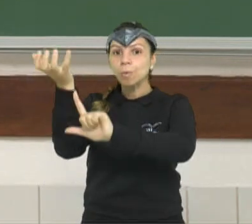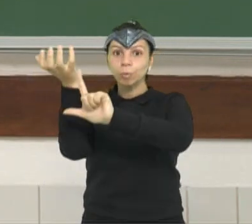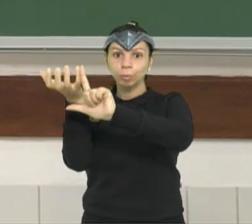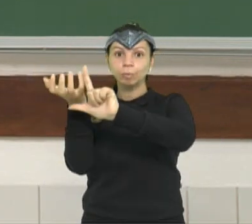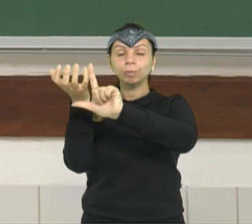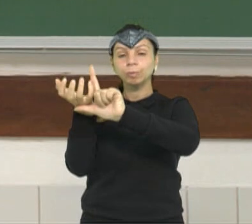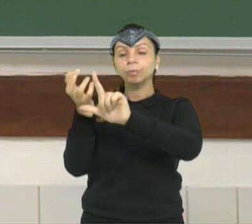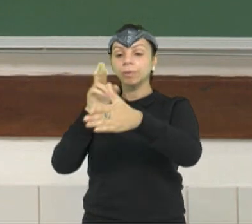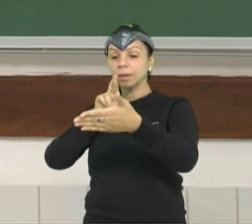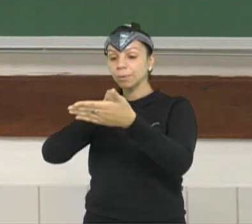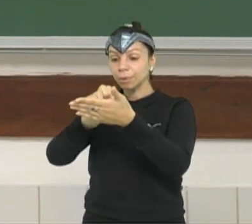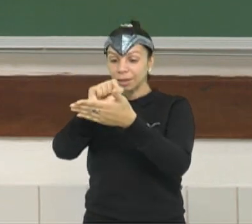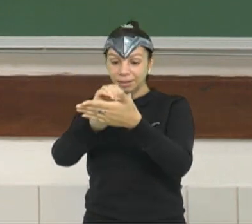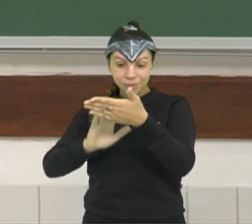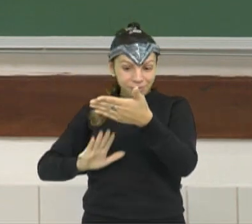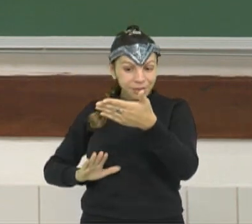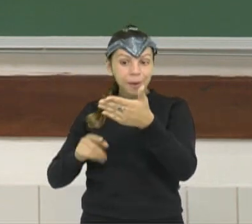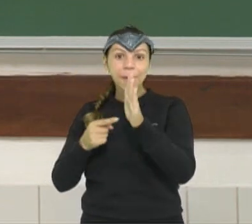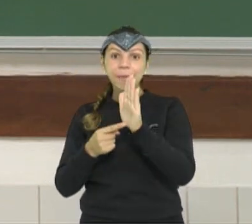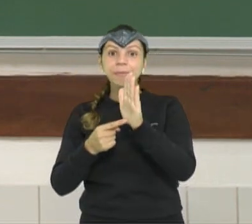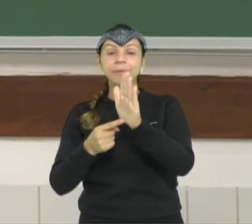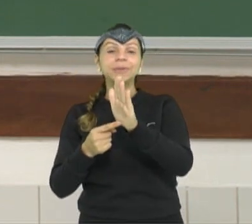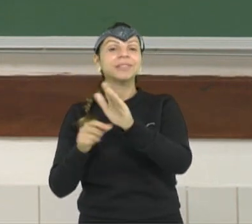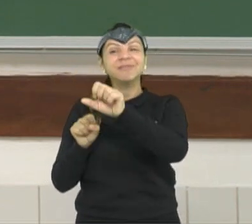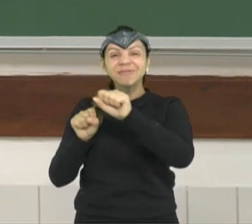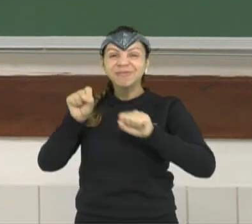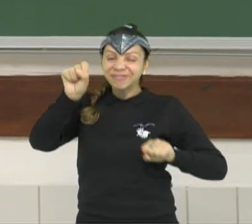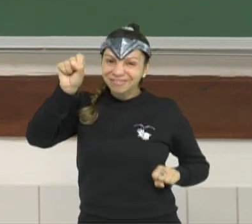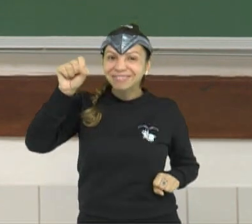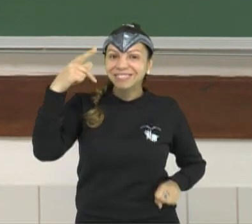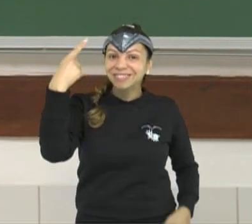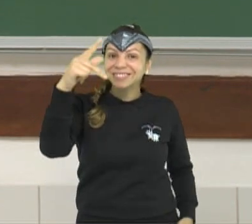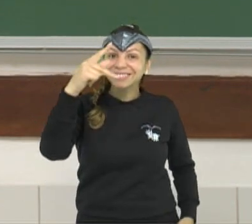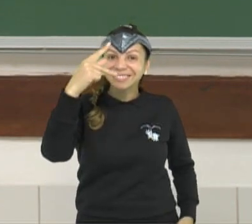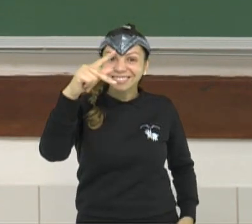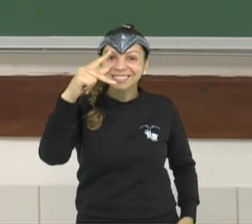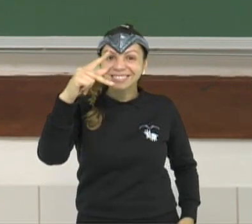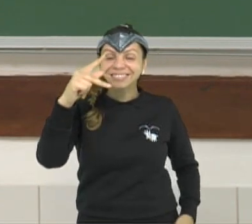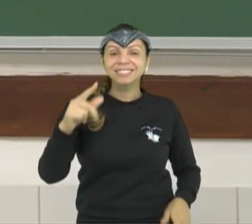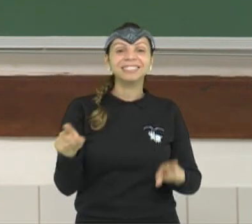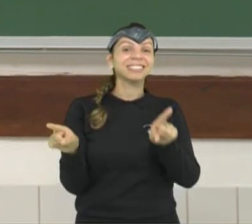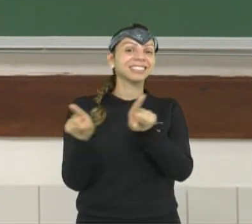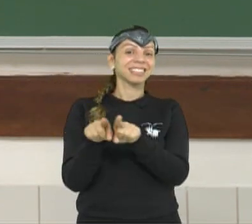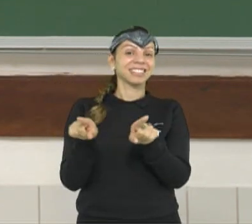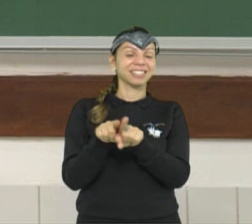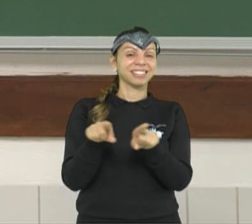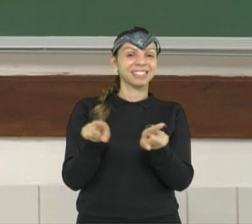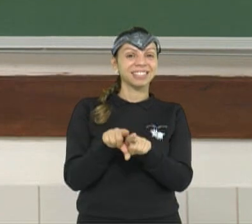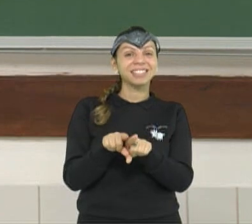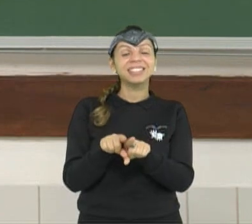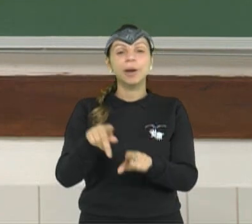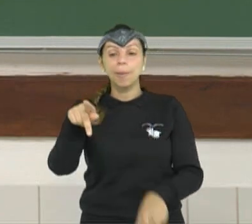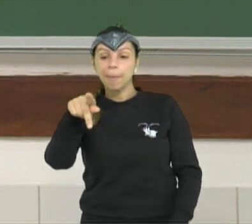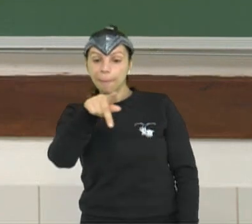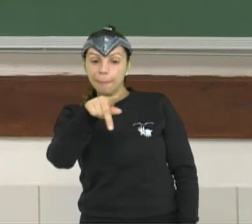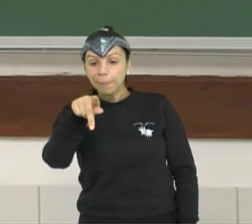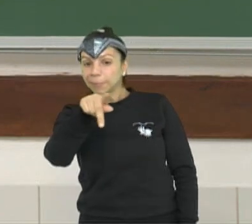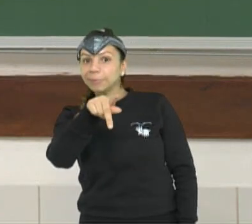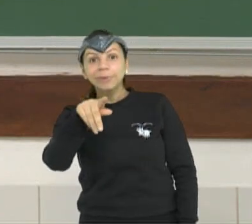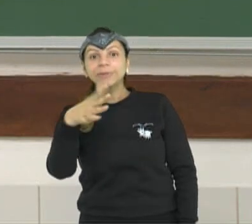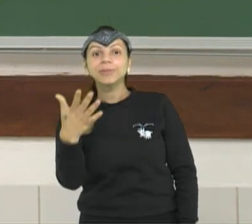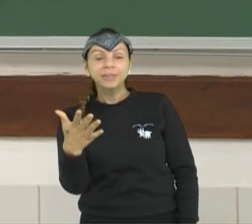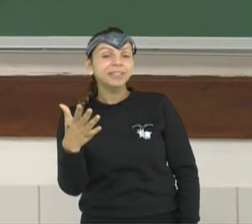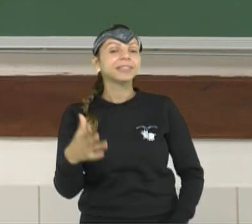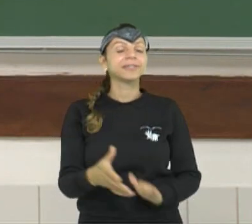sua atividade, mostrar os seus superpoderes e mostrar para os seus professores que